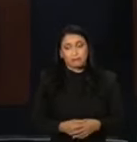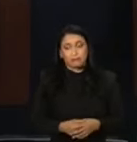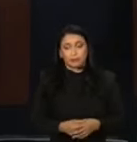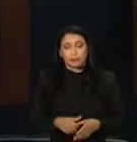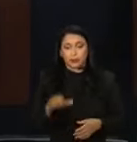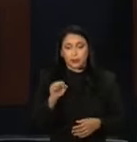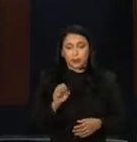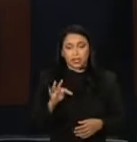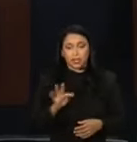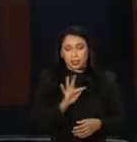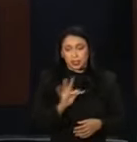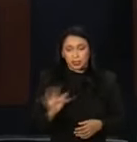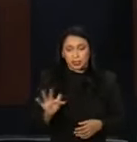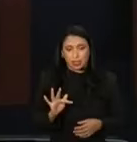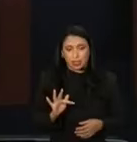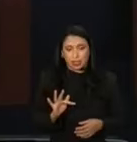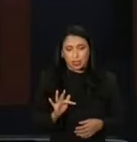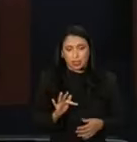STF, apelação